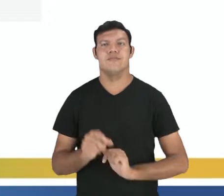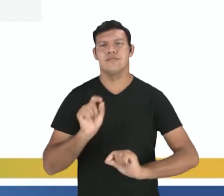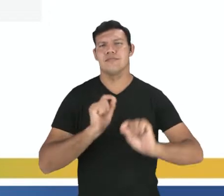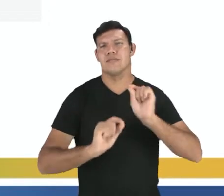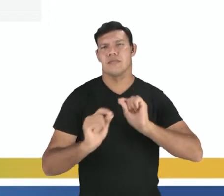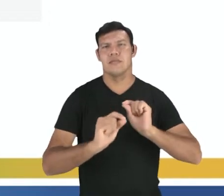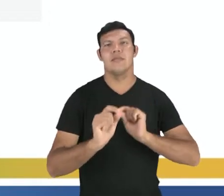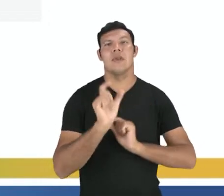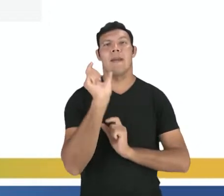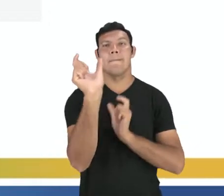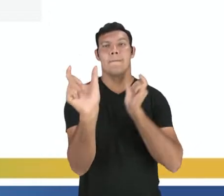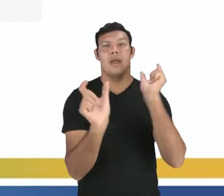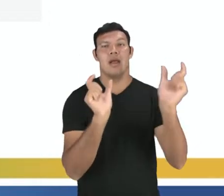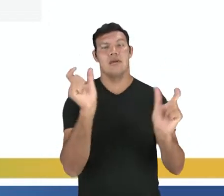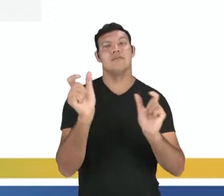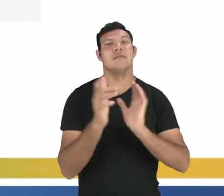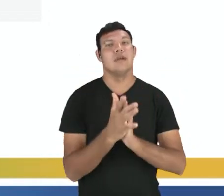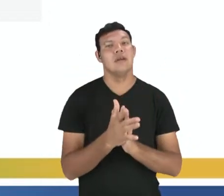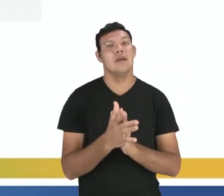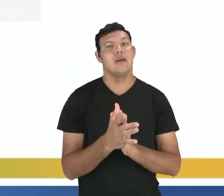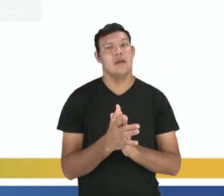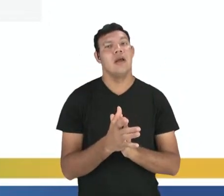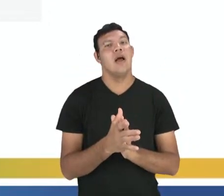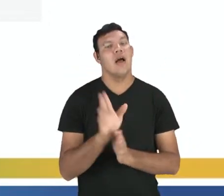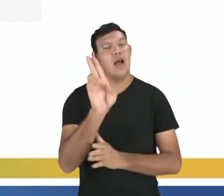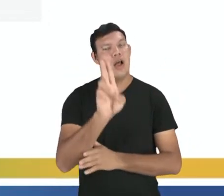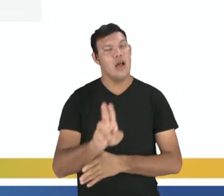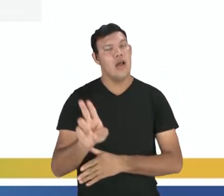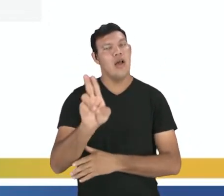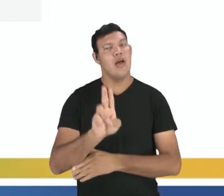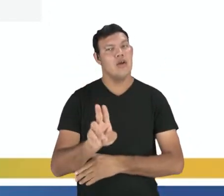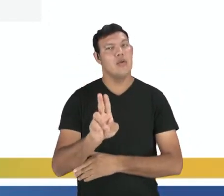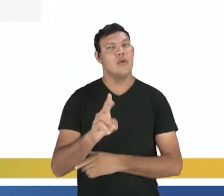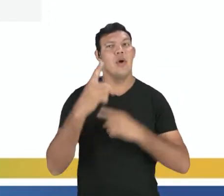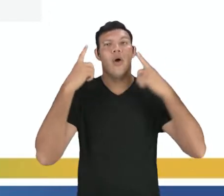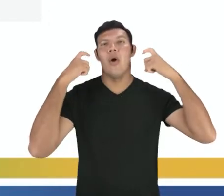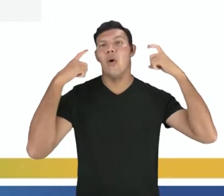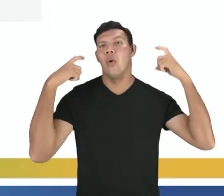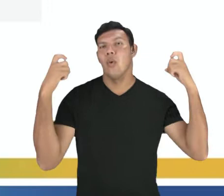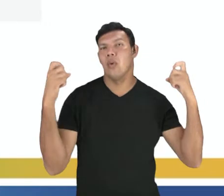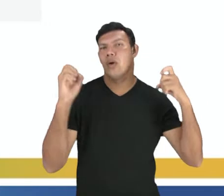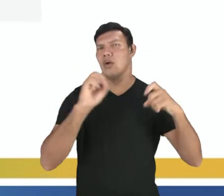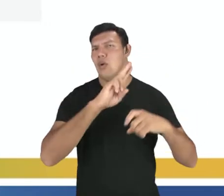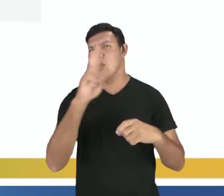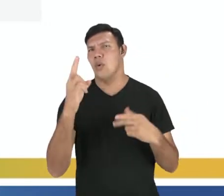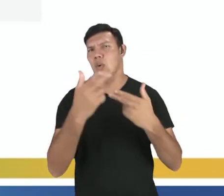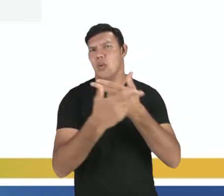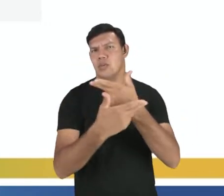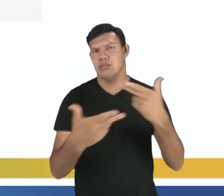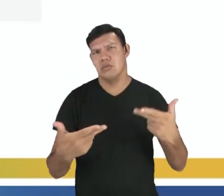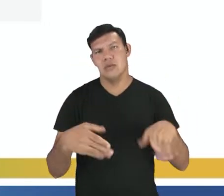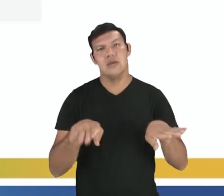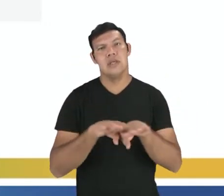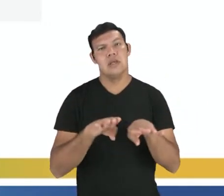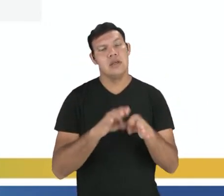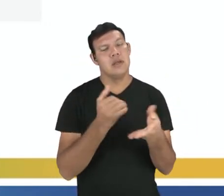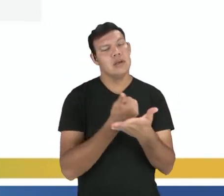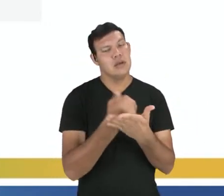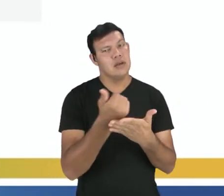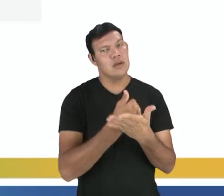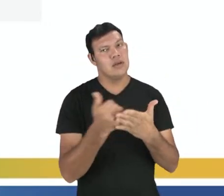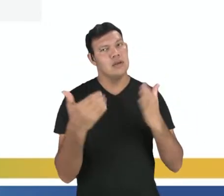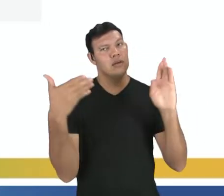linguagem usa as palavras que imitam os sons associados aos objetos ou ações às quais elas se